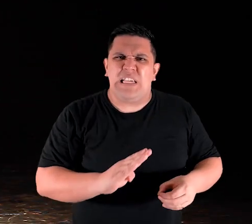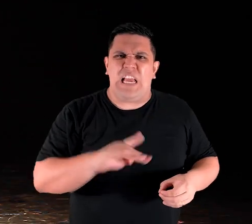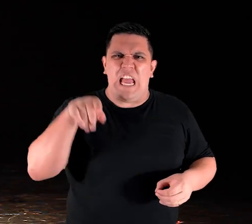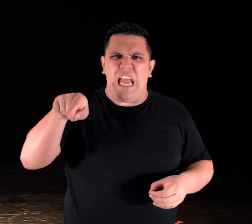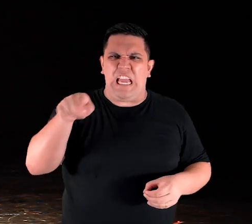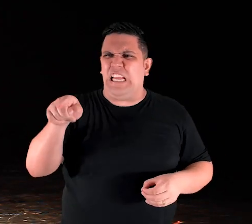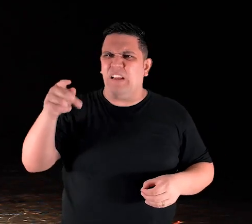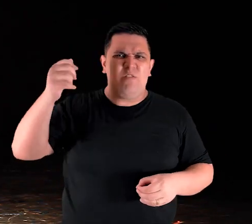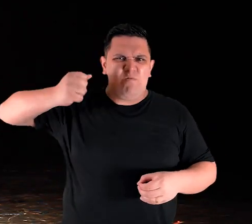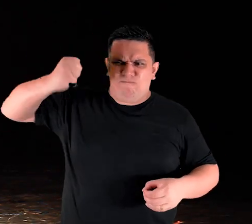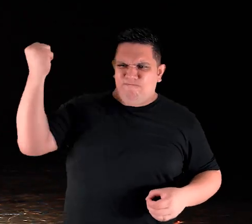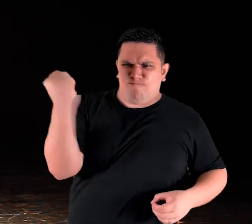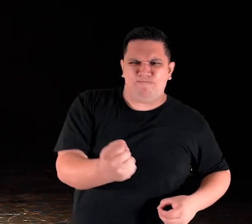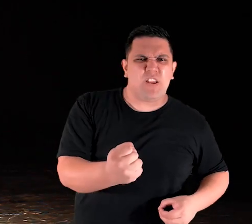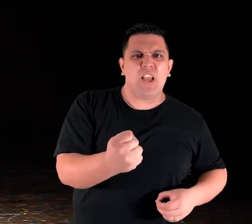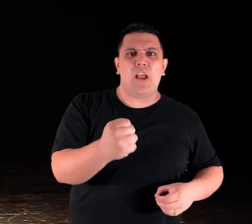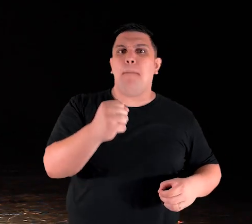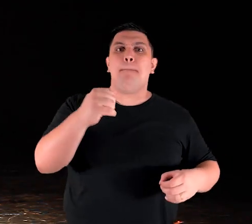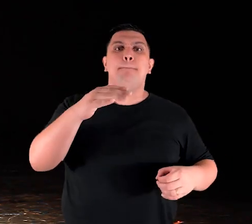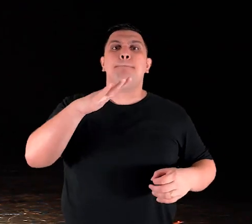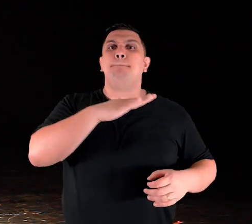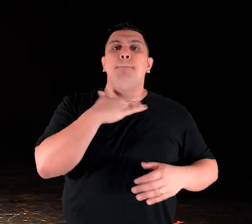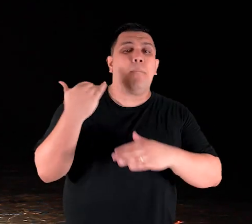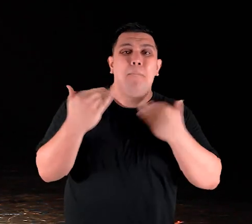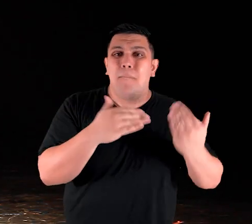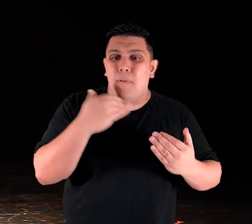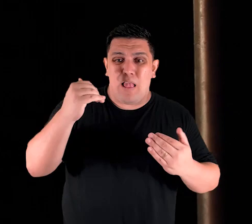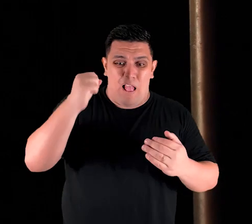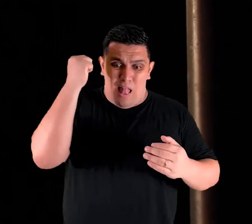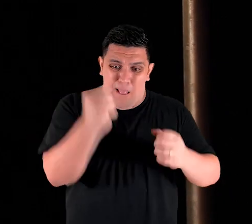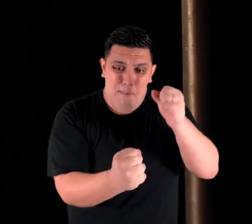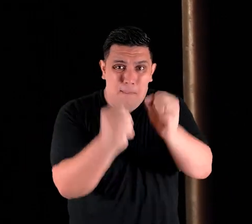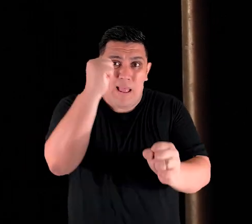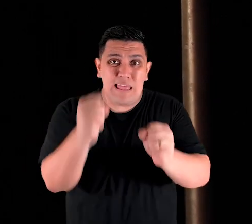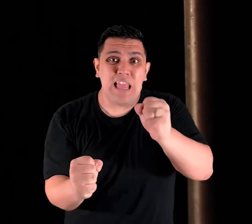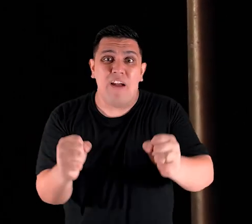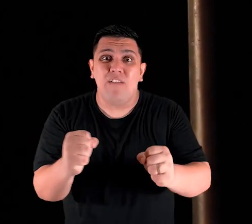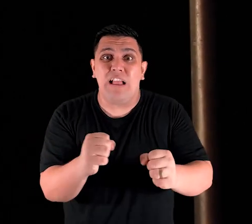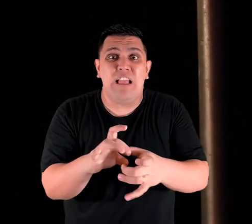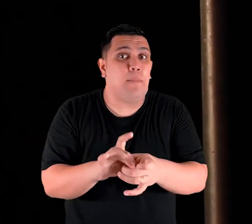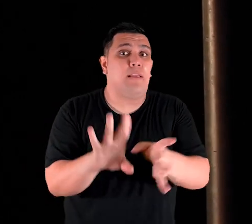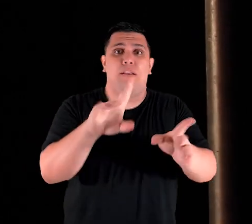garrote mais forte da liberdade dos povos. Meu discurso